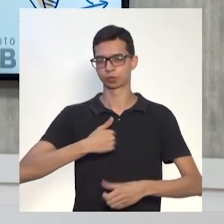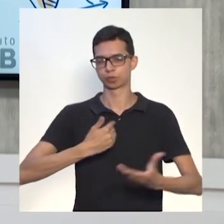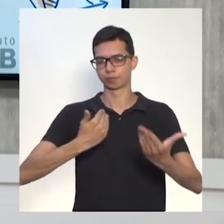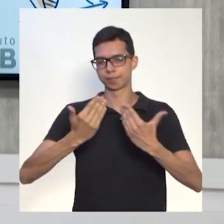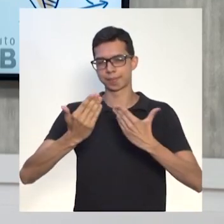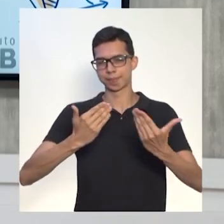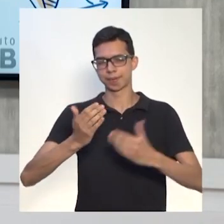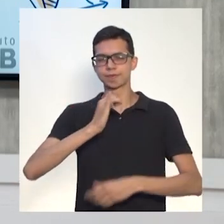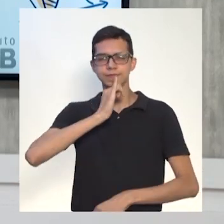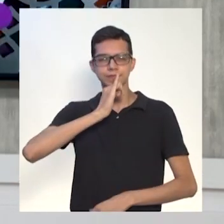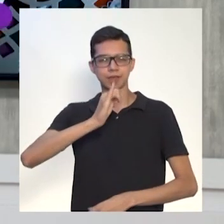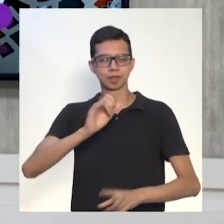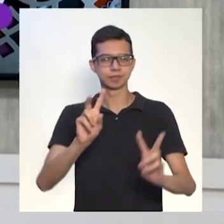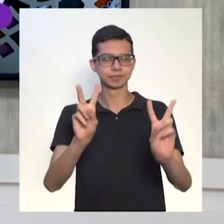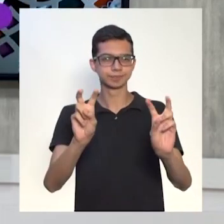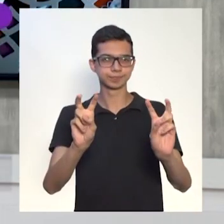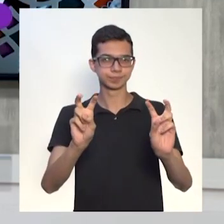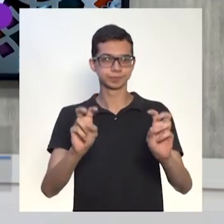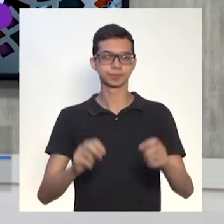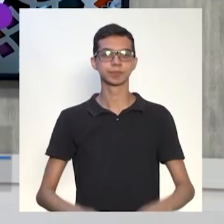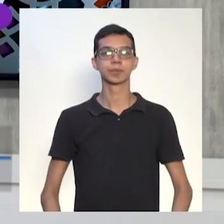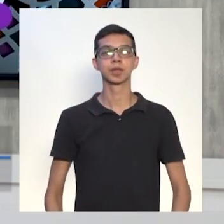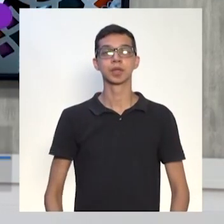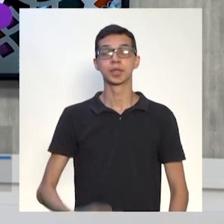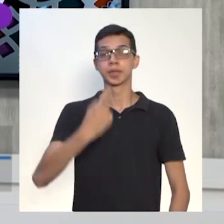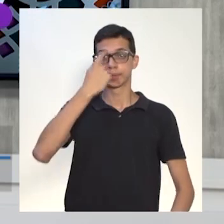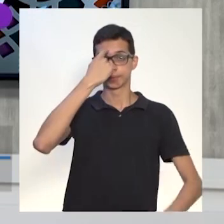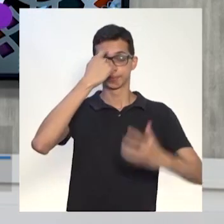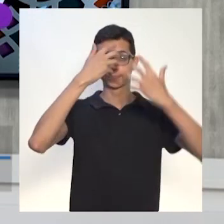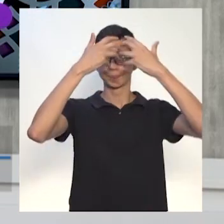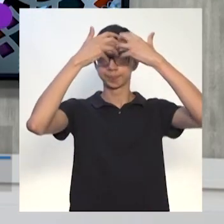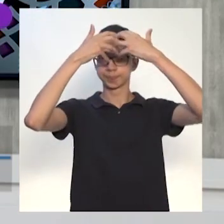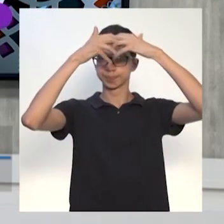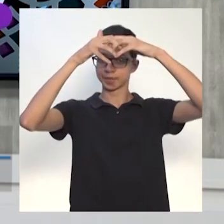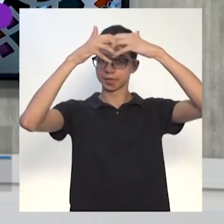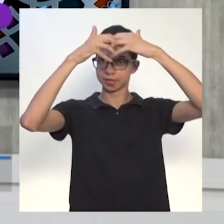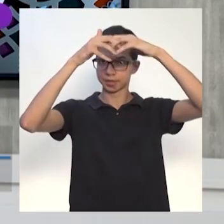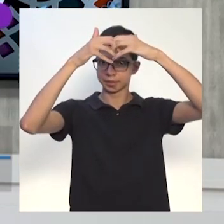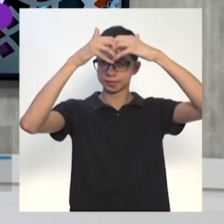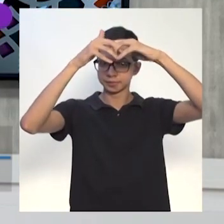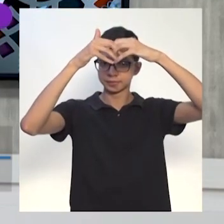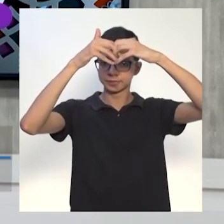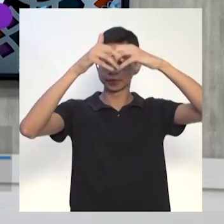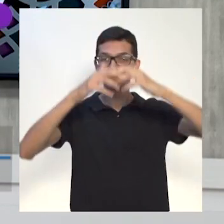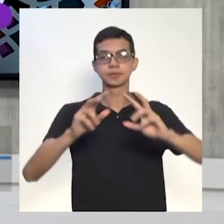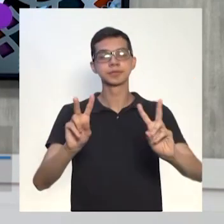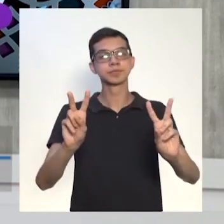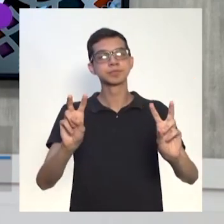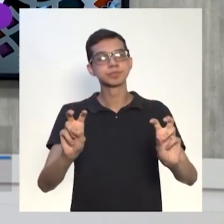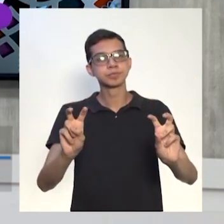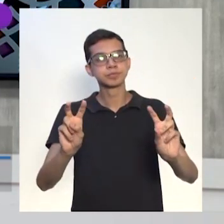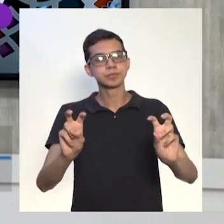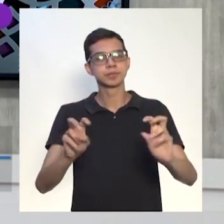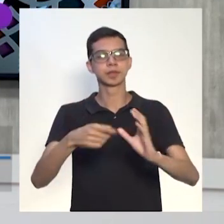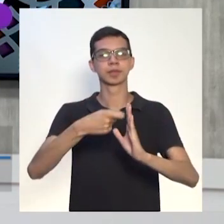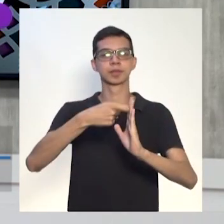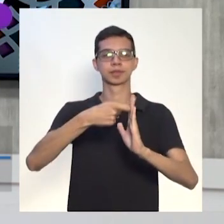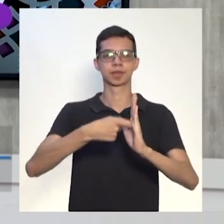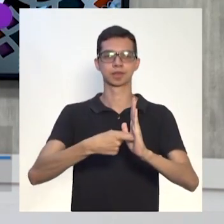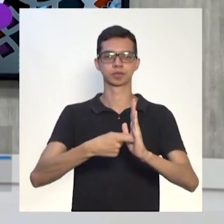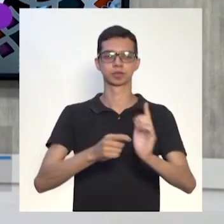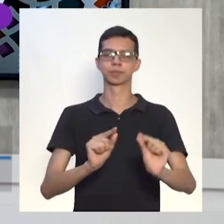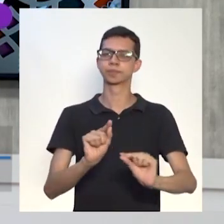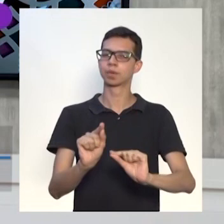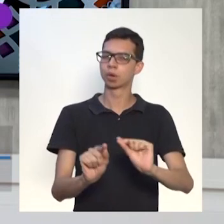E aí vamos então pensar hoje mais um pouquinho a respeito dos textos